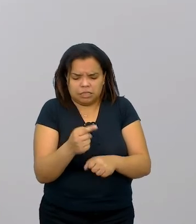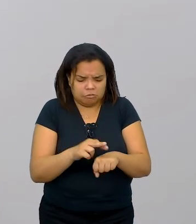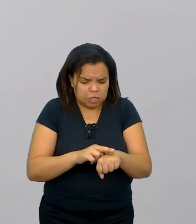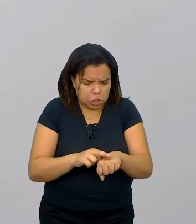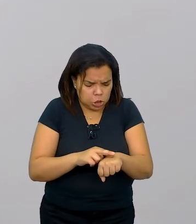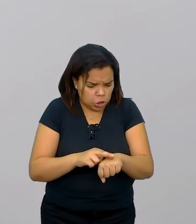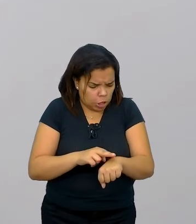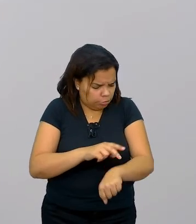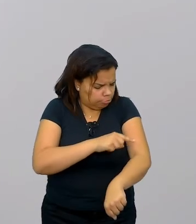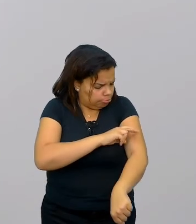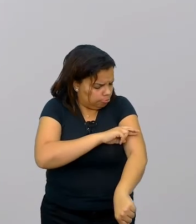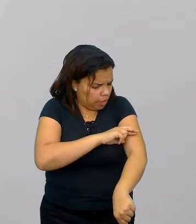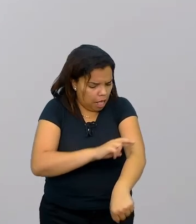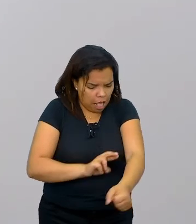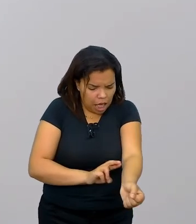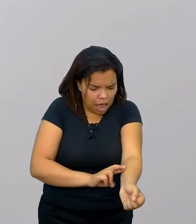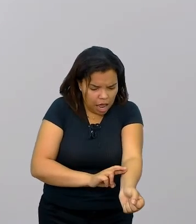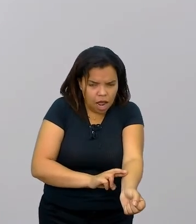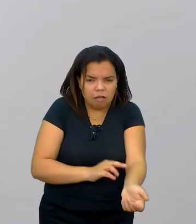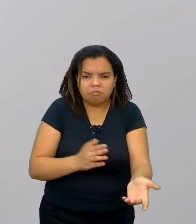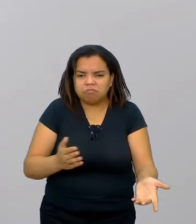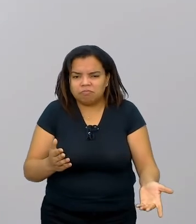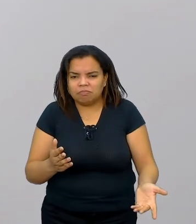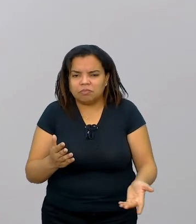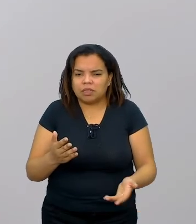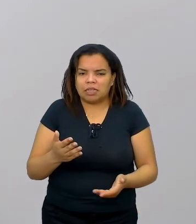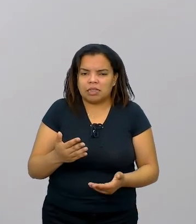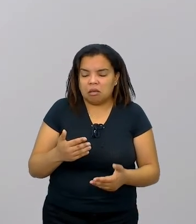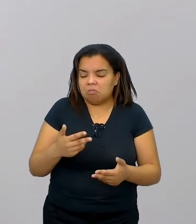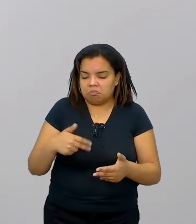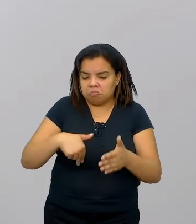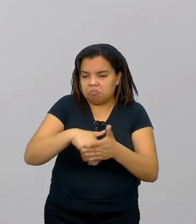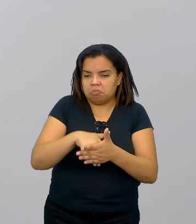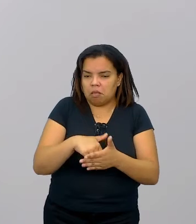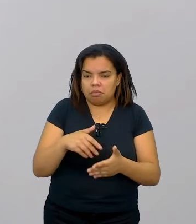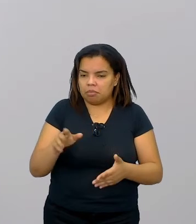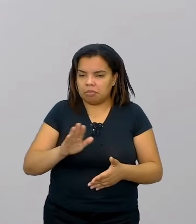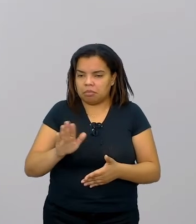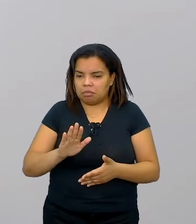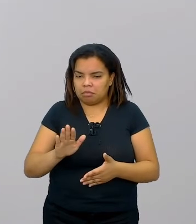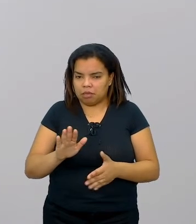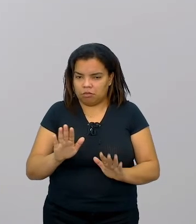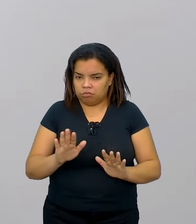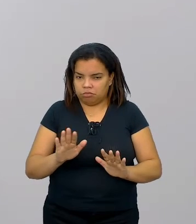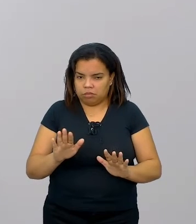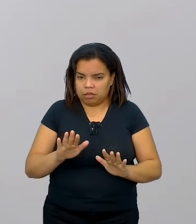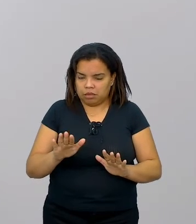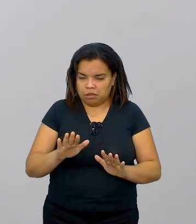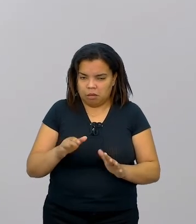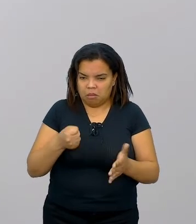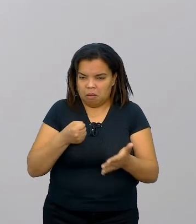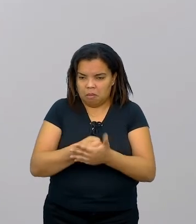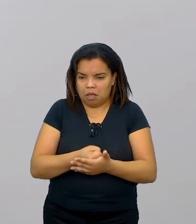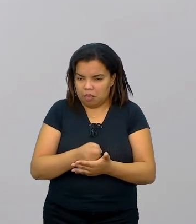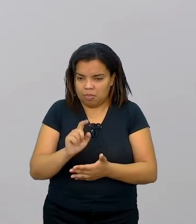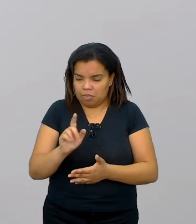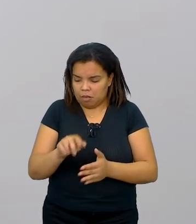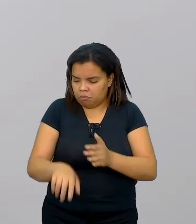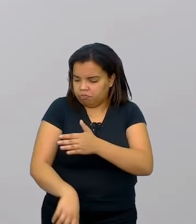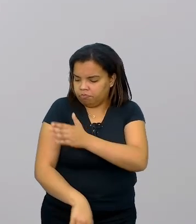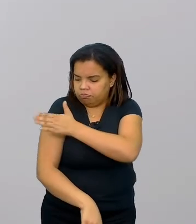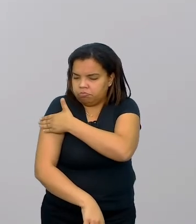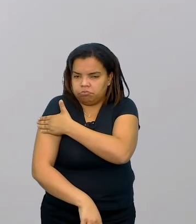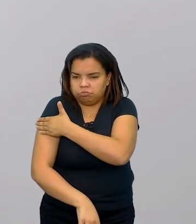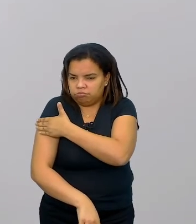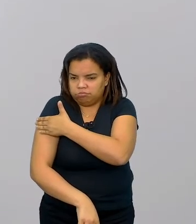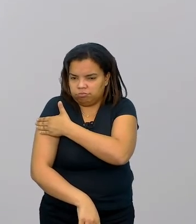razão aparente, sem eu ter, por exemplo, levado uma pancada, sem eu ter batido, por exemplo, o braço na